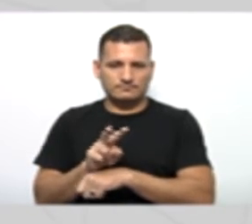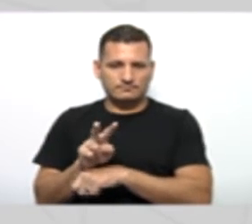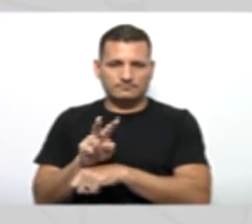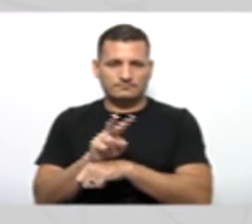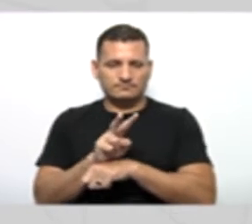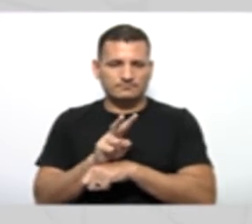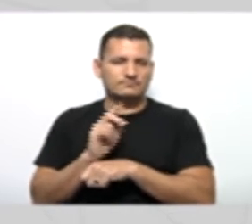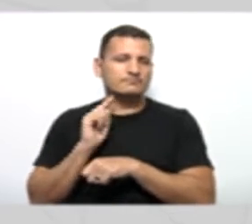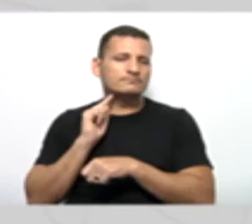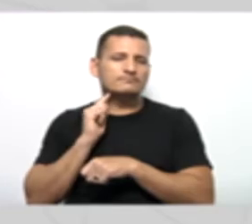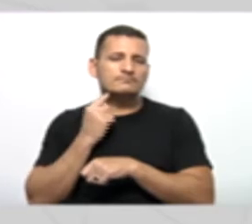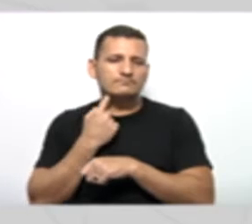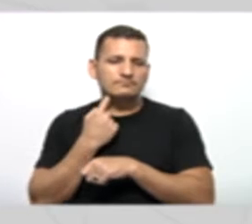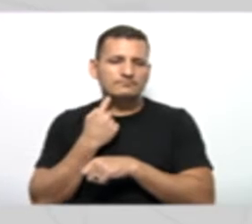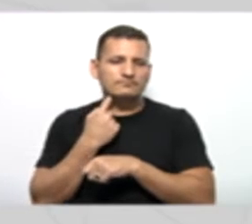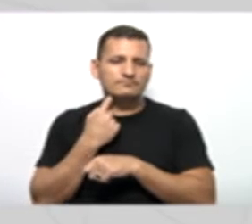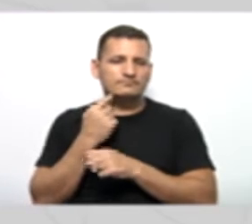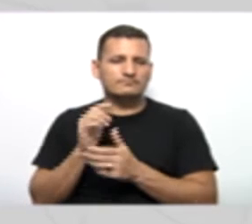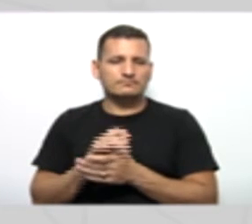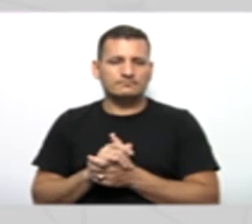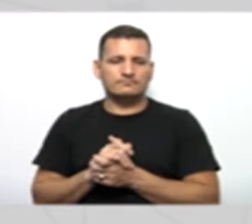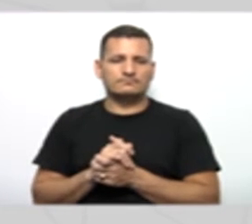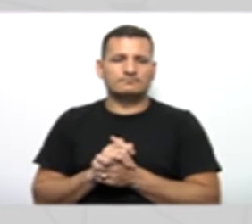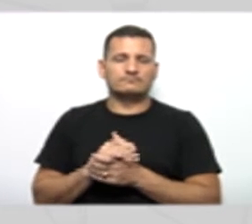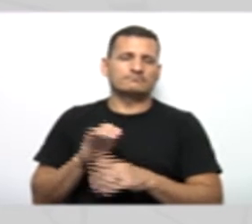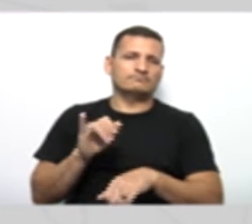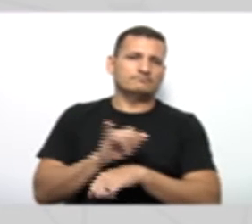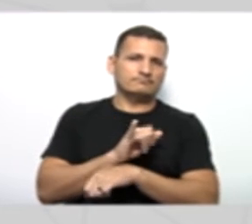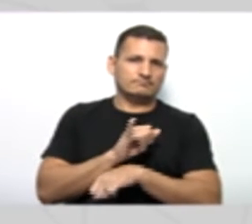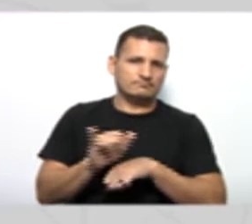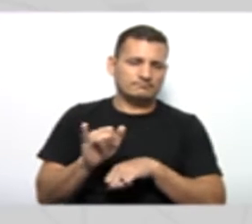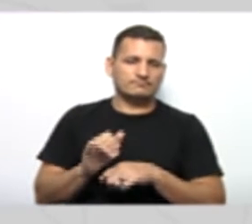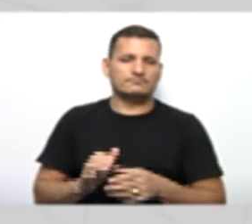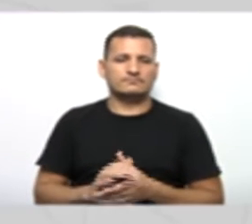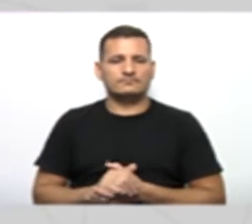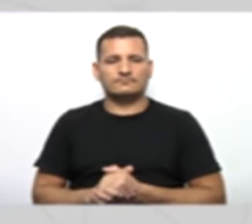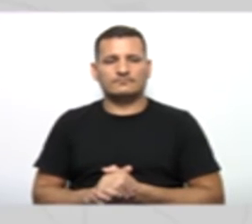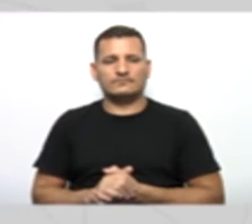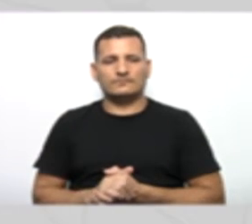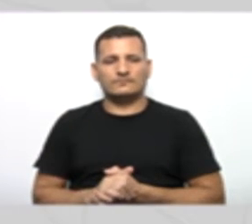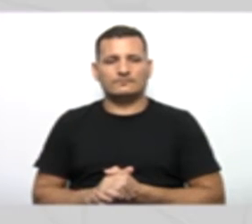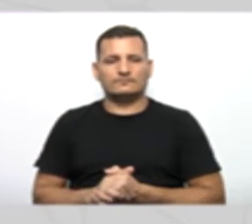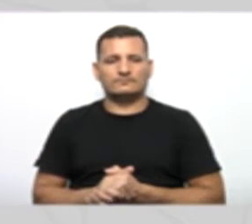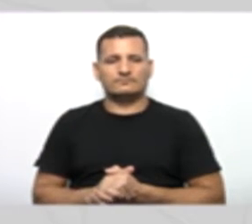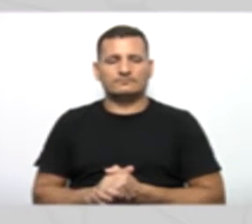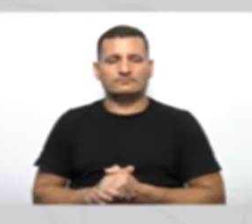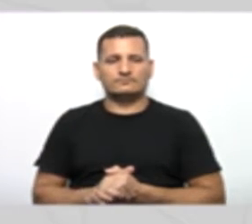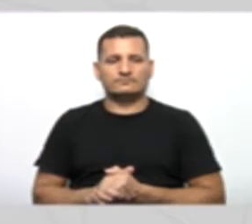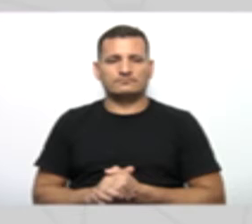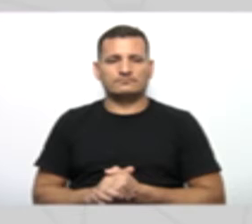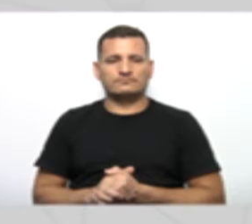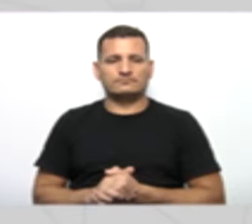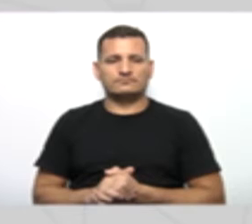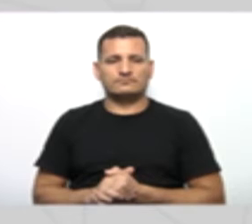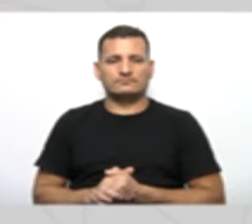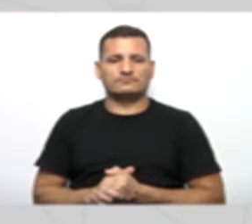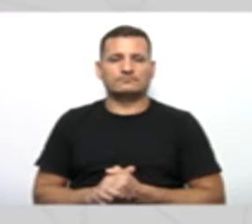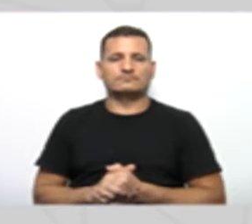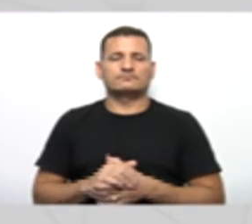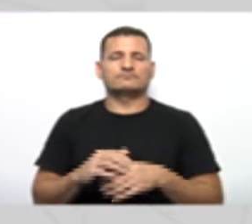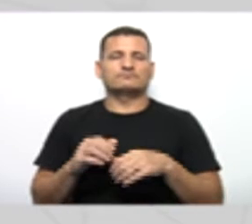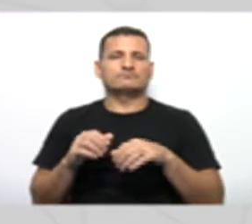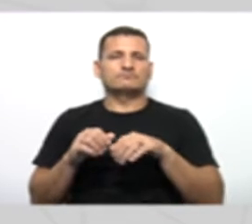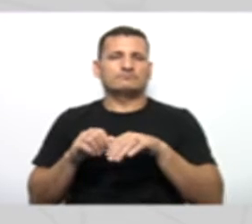poluição e abordagens estratégicas. D, distribuição da